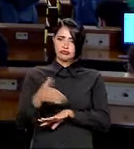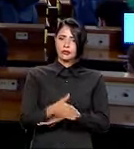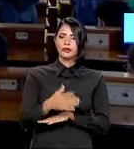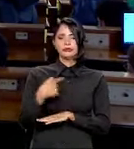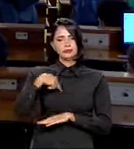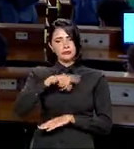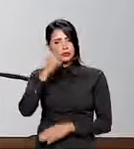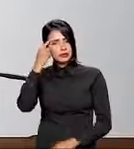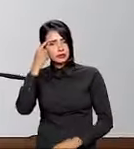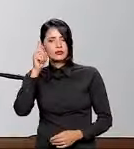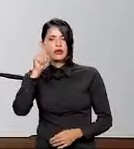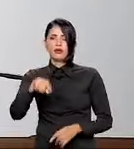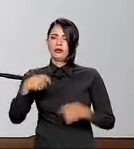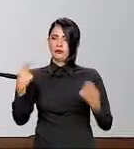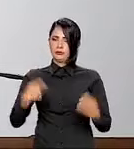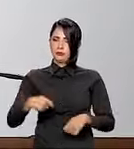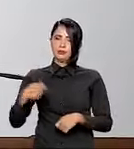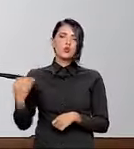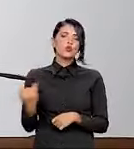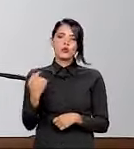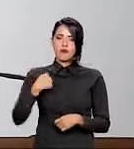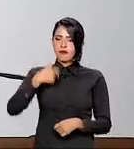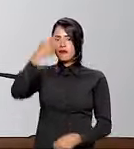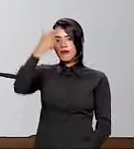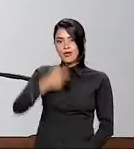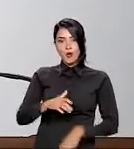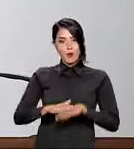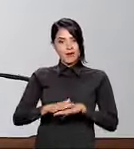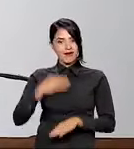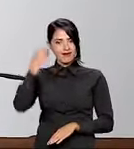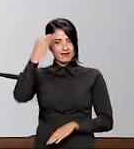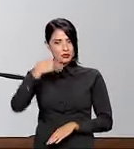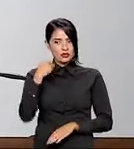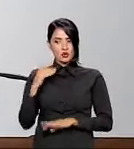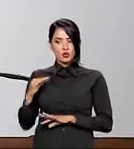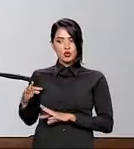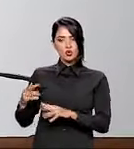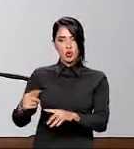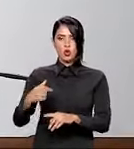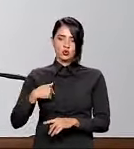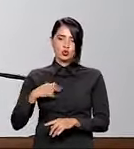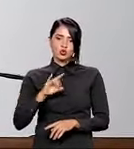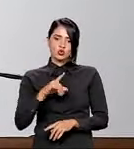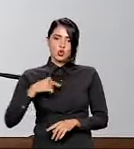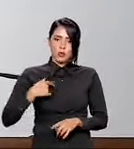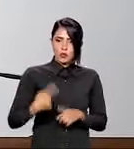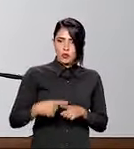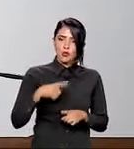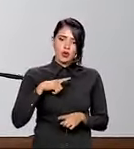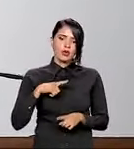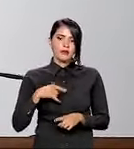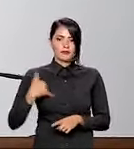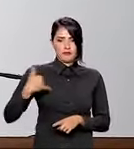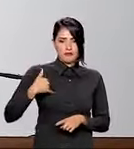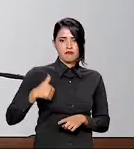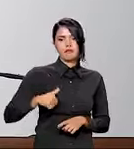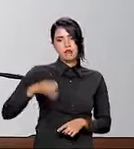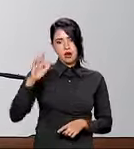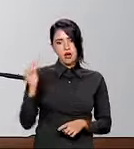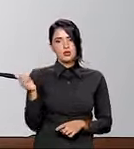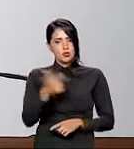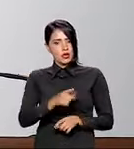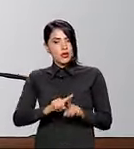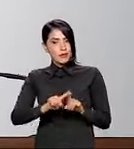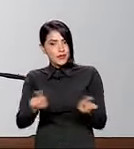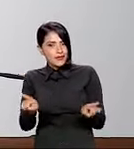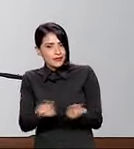necessário, eu, como que tinha mais experiência dentre todos eles, porque não só porque tenho um pouco mais de idade, mas